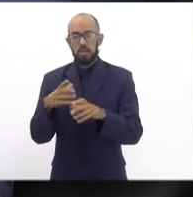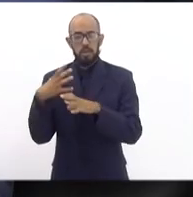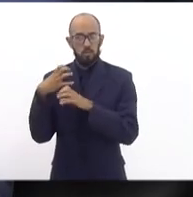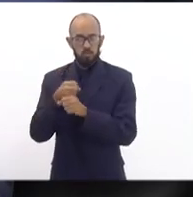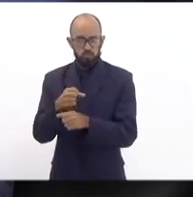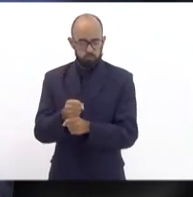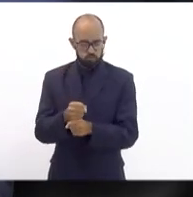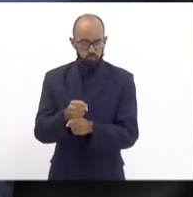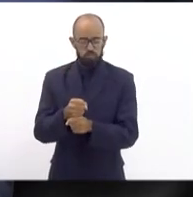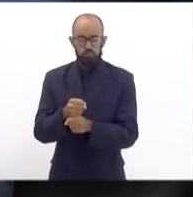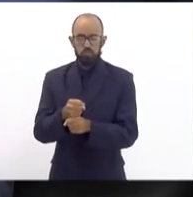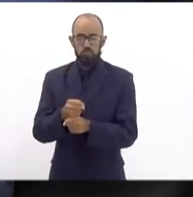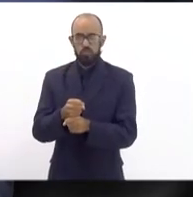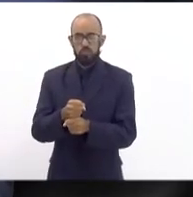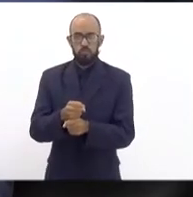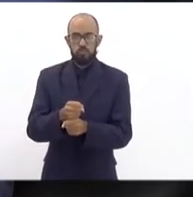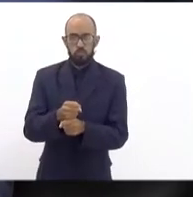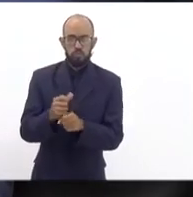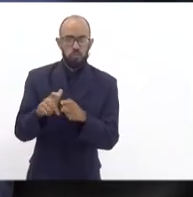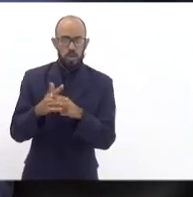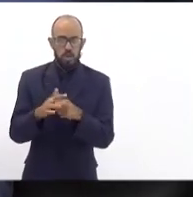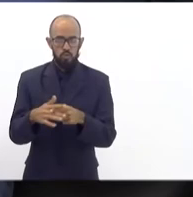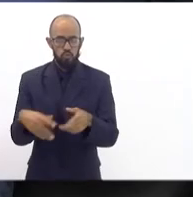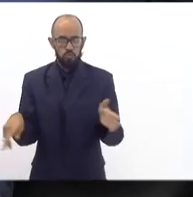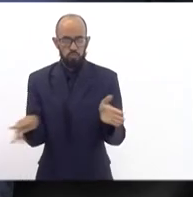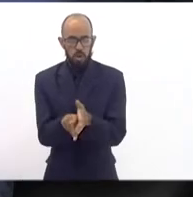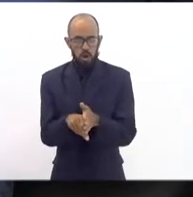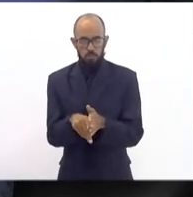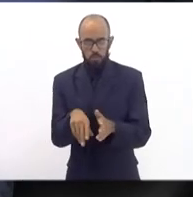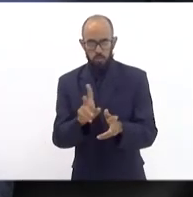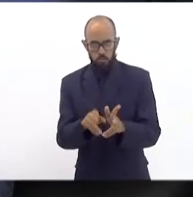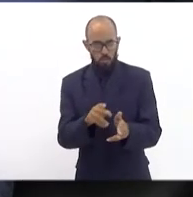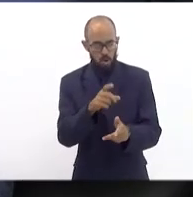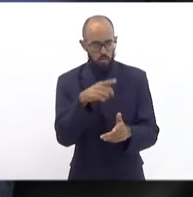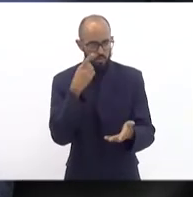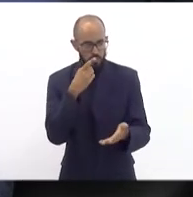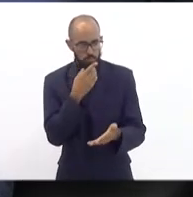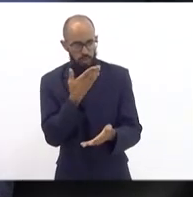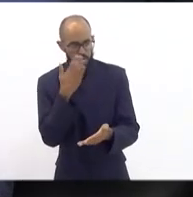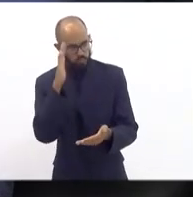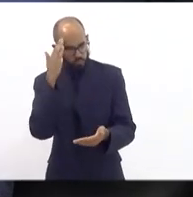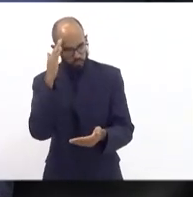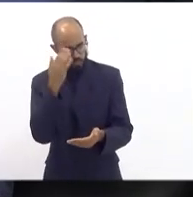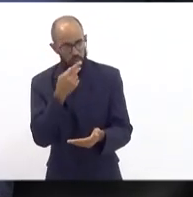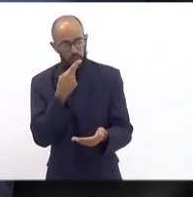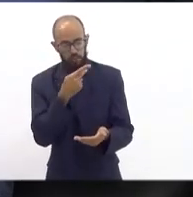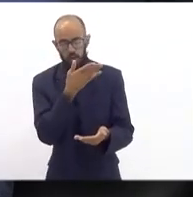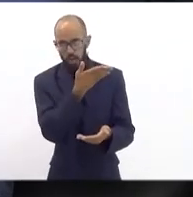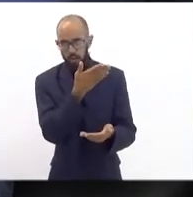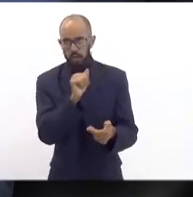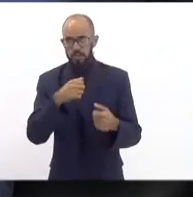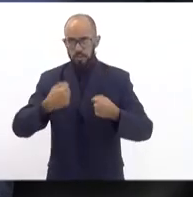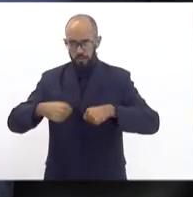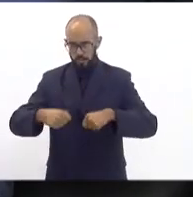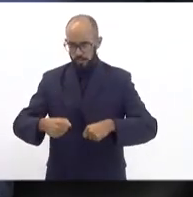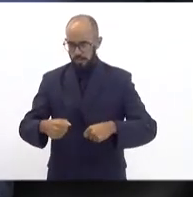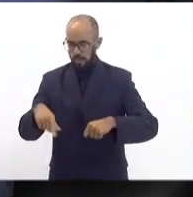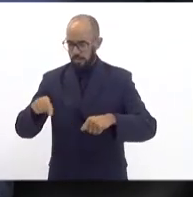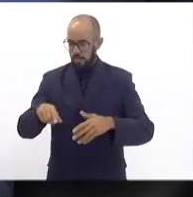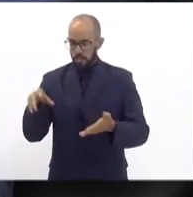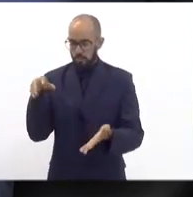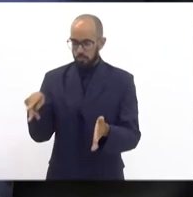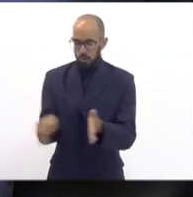previsão de um reajuste específico, como os deputados aqui bem delinearam, essa necessidade para que seja específico do